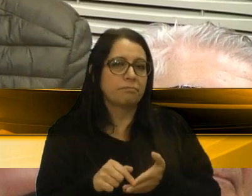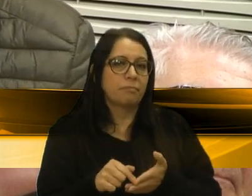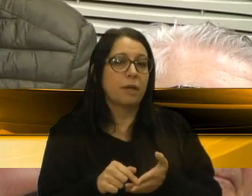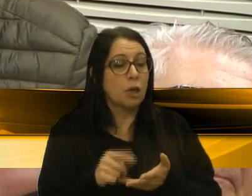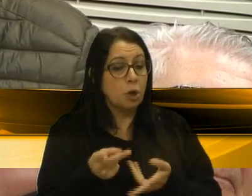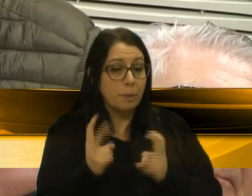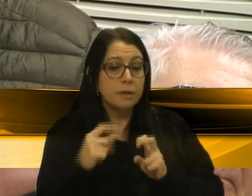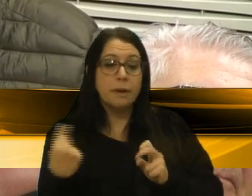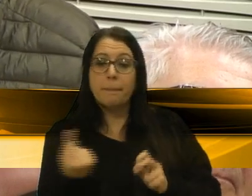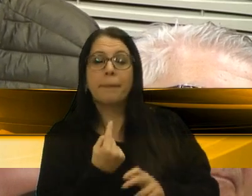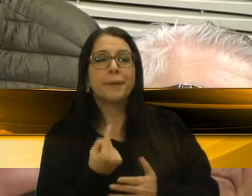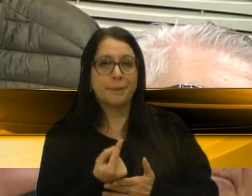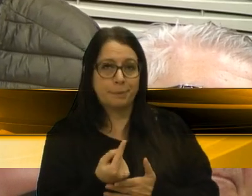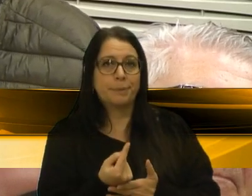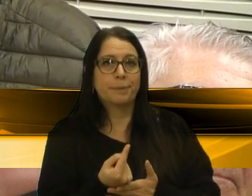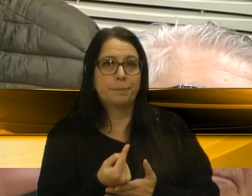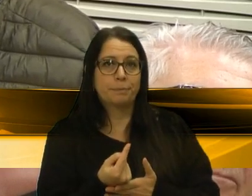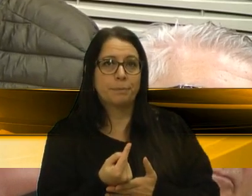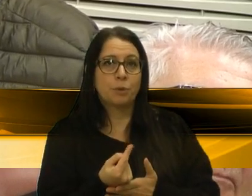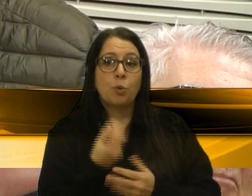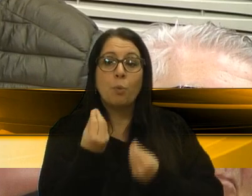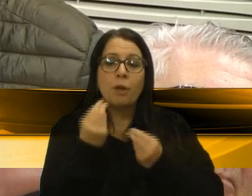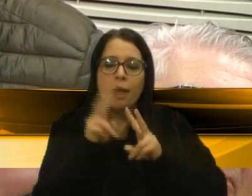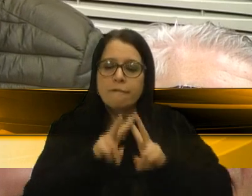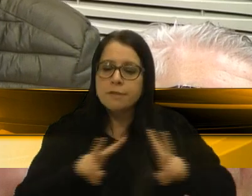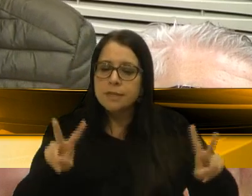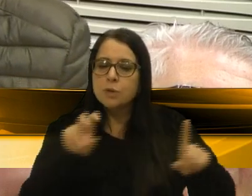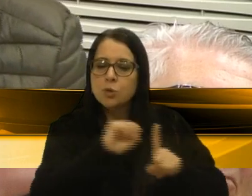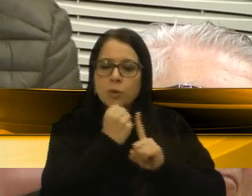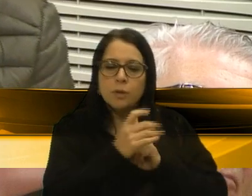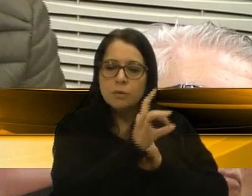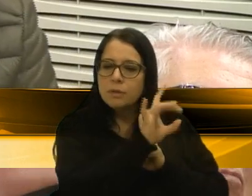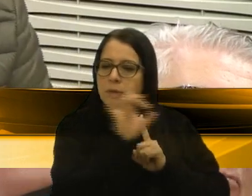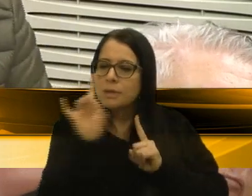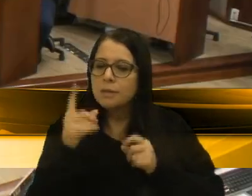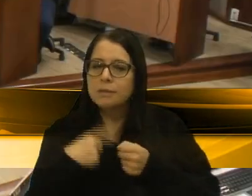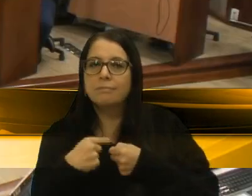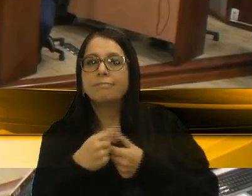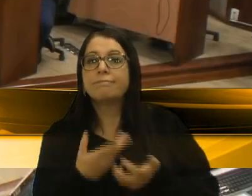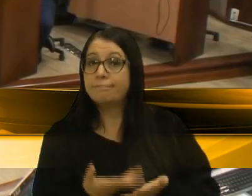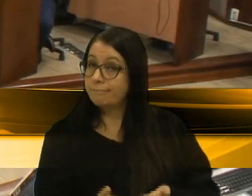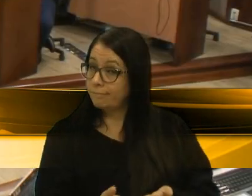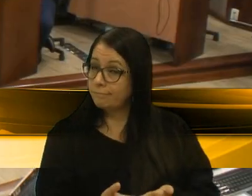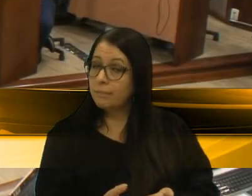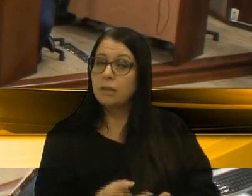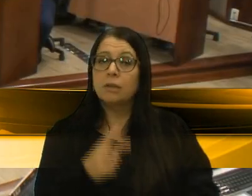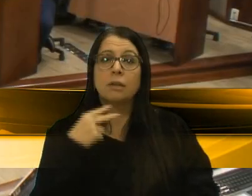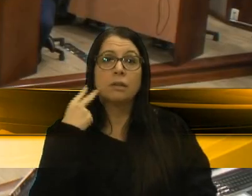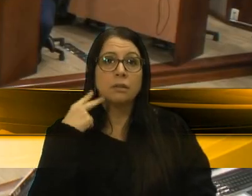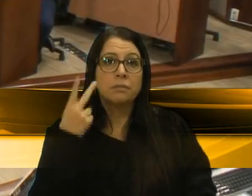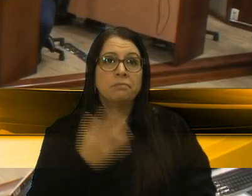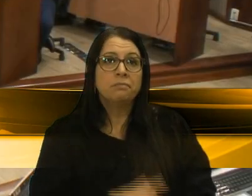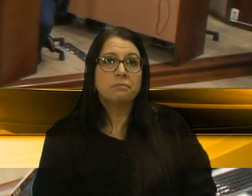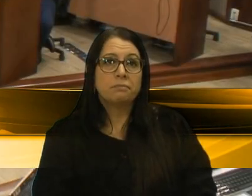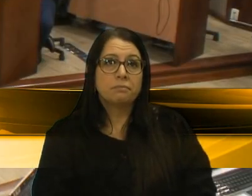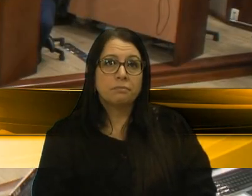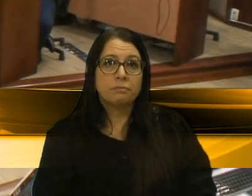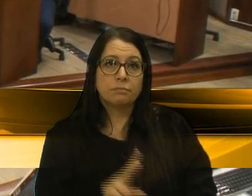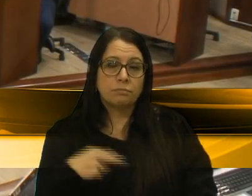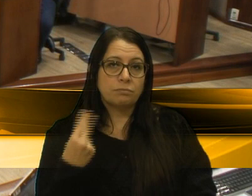gente percebe, né, a visão social de cada cidade. E aí, vereador, quando a gente